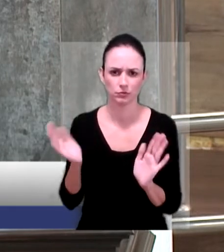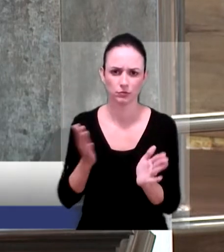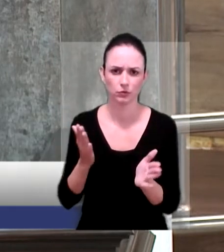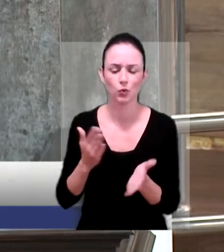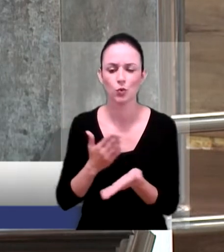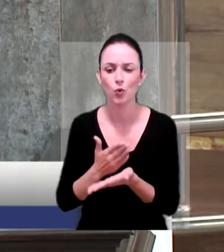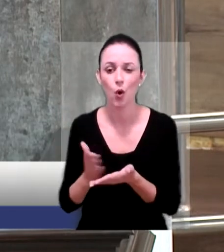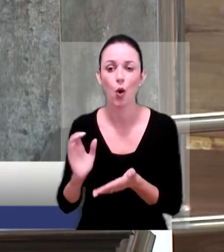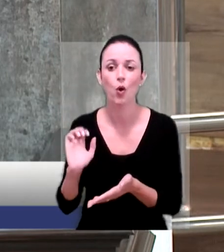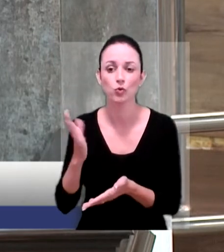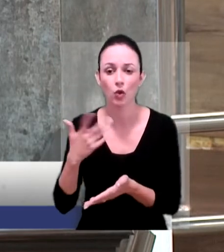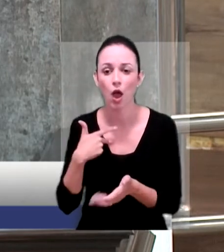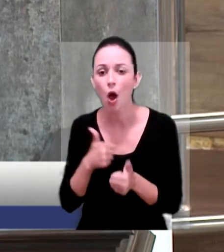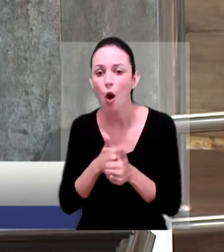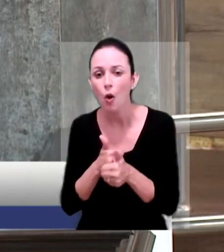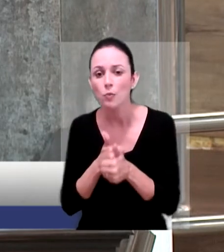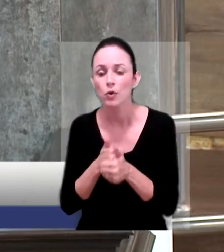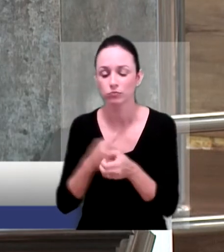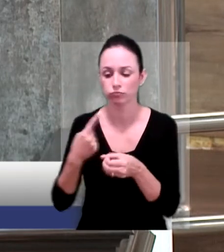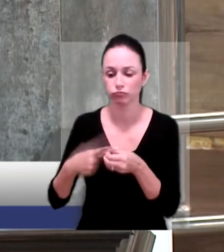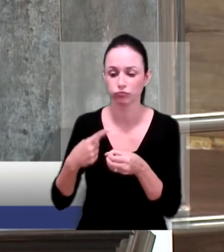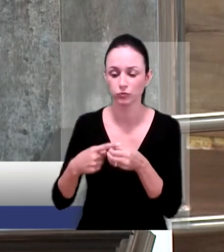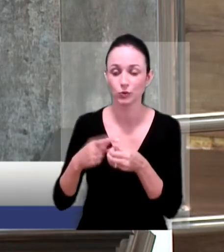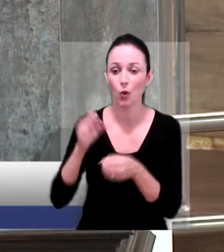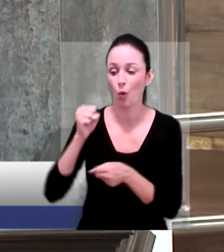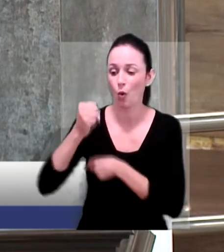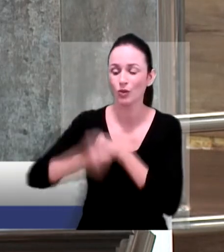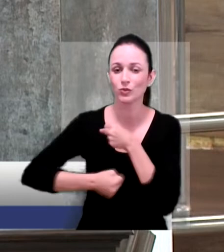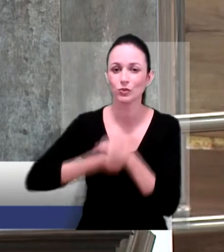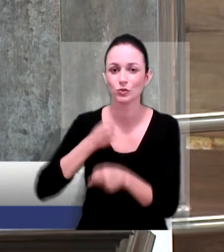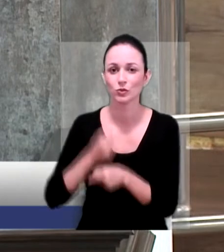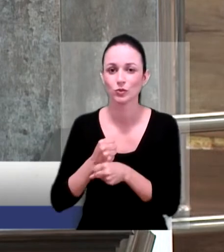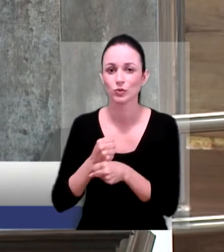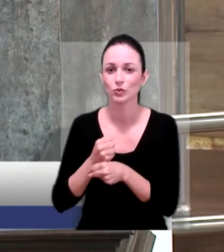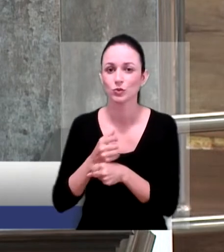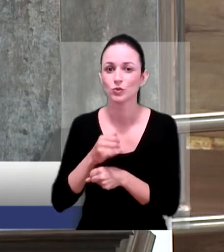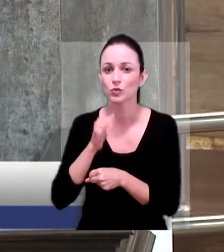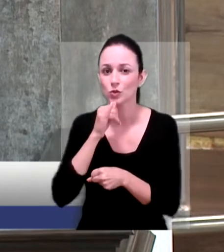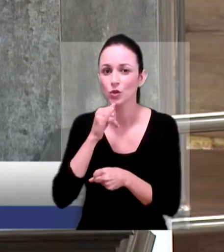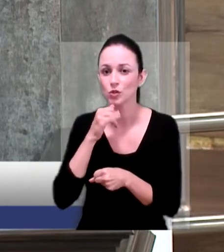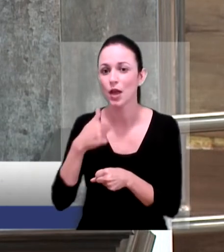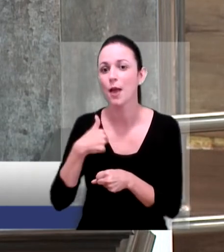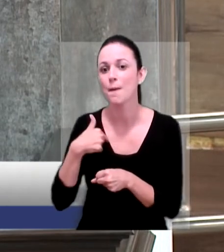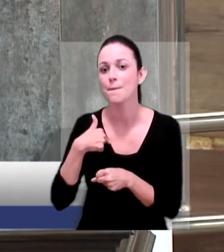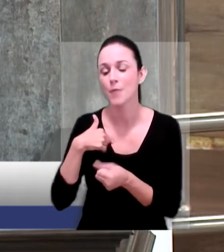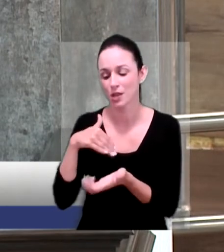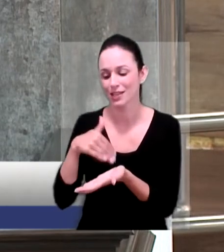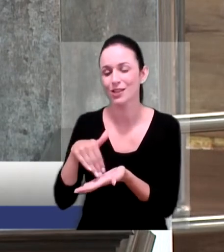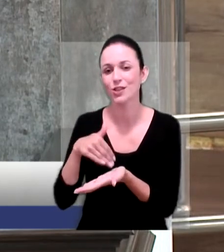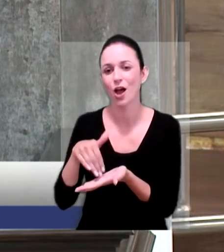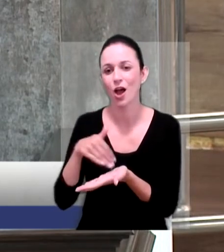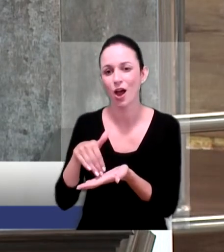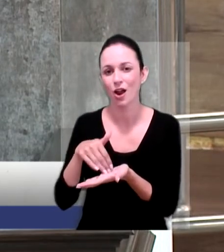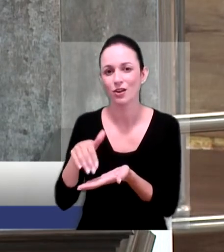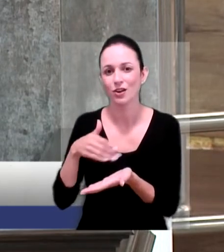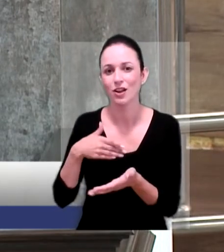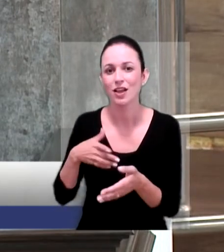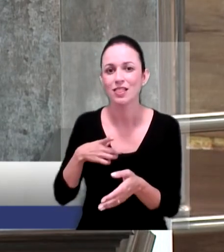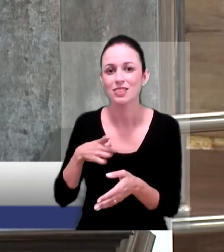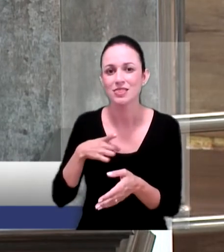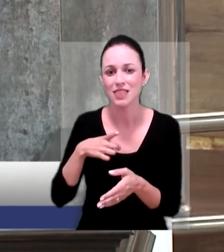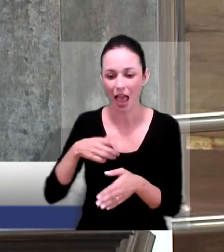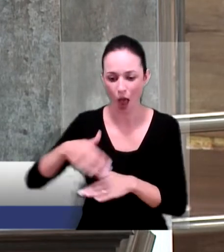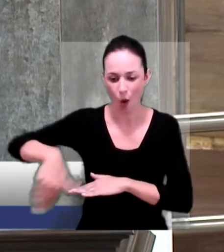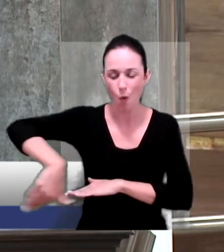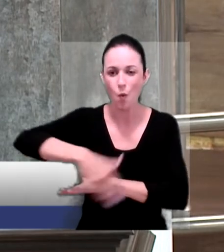minha cidade há 8 anos, a exemplo disso é a porta do meu escritório, que tem crateras lá, que eu venho há